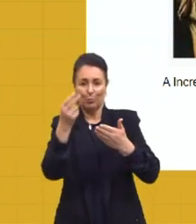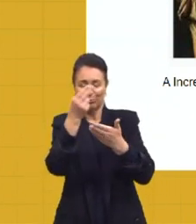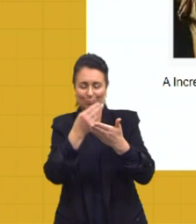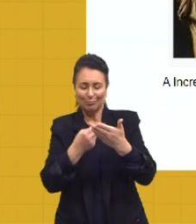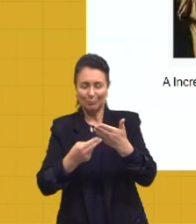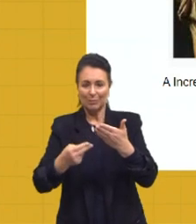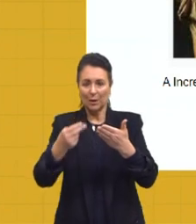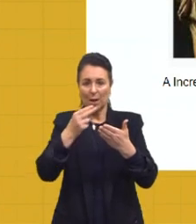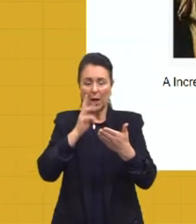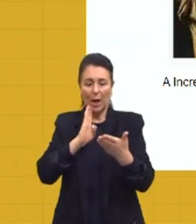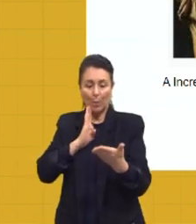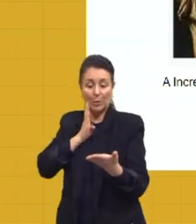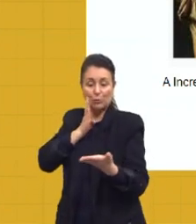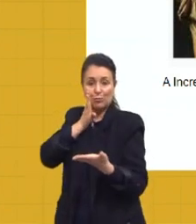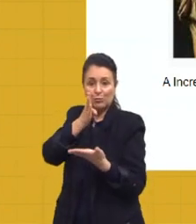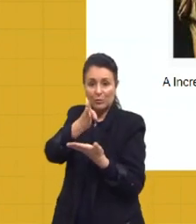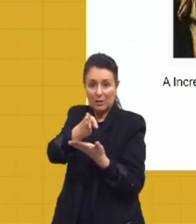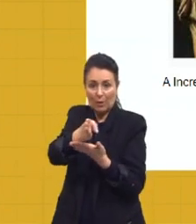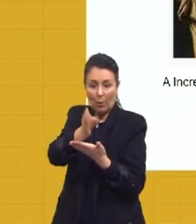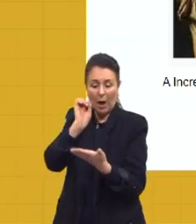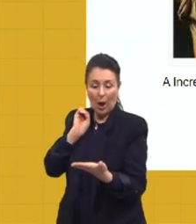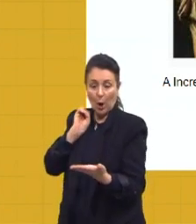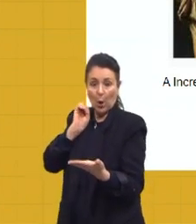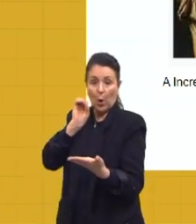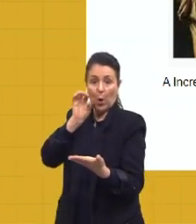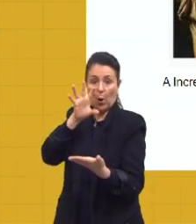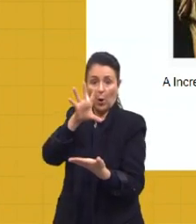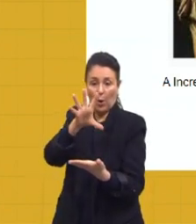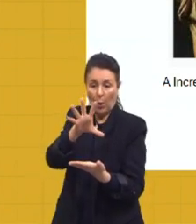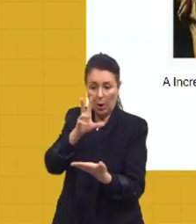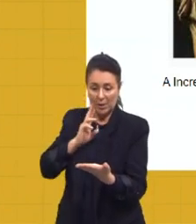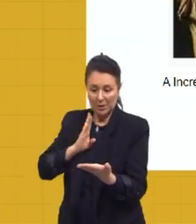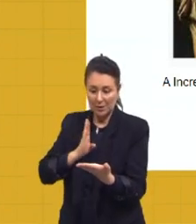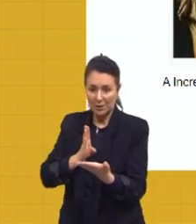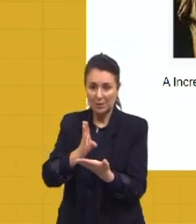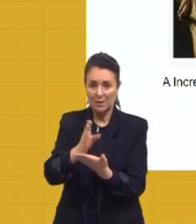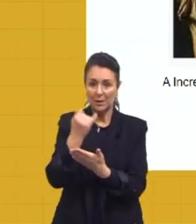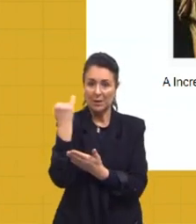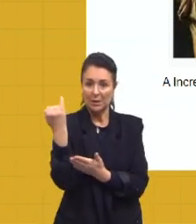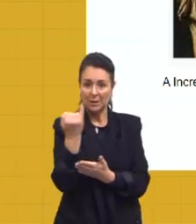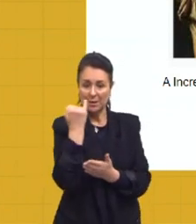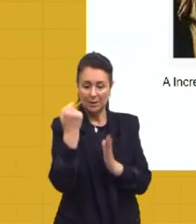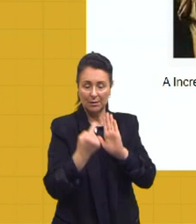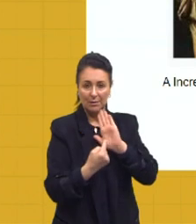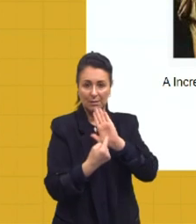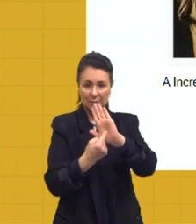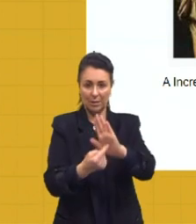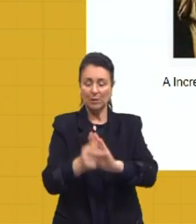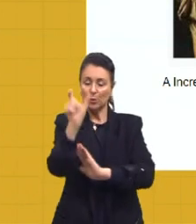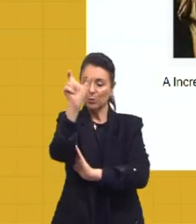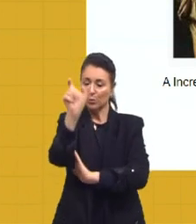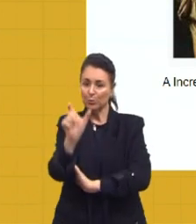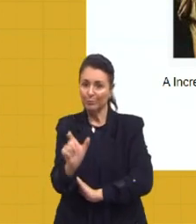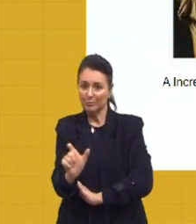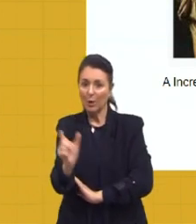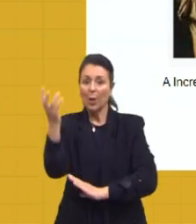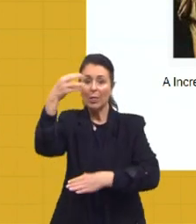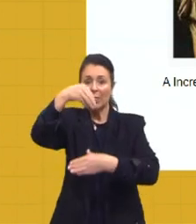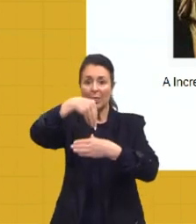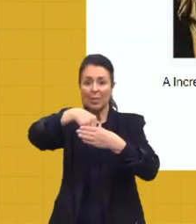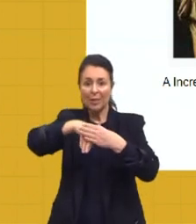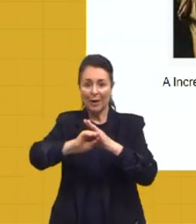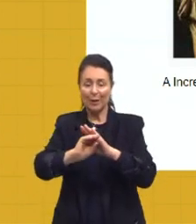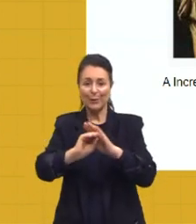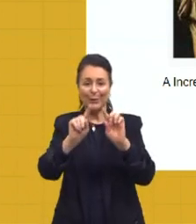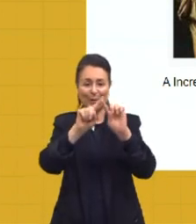dirigindo é a luz aqui que guia na a importância né dos sujeitos dentro da obra a